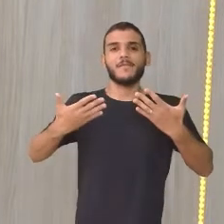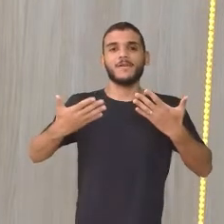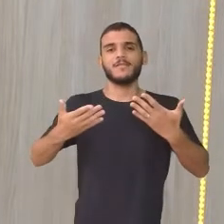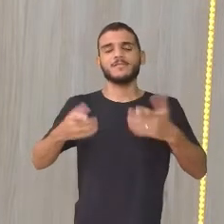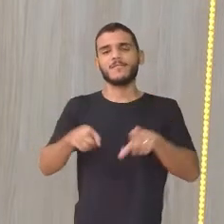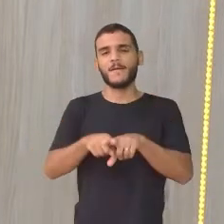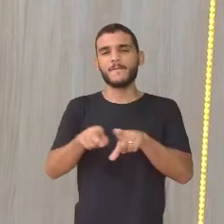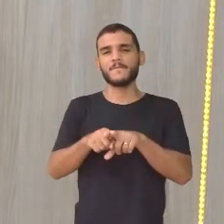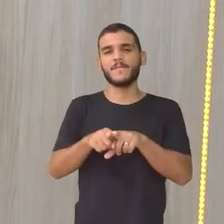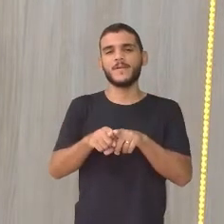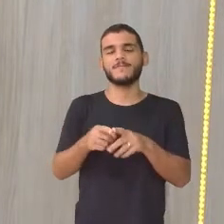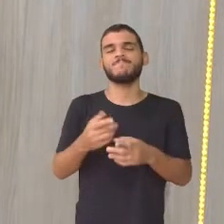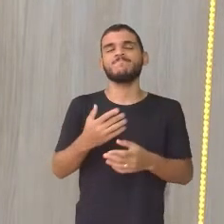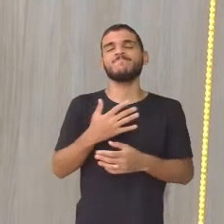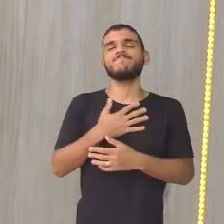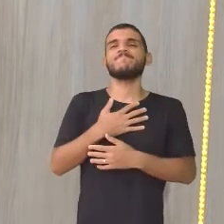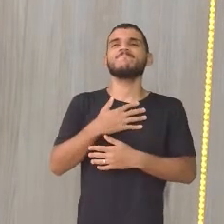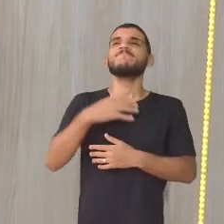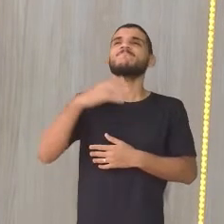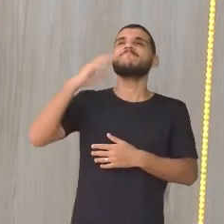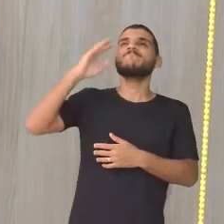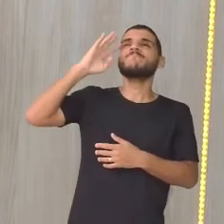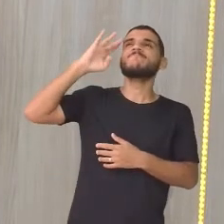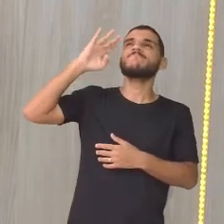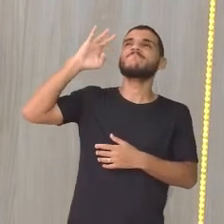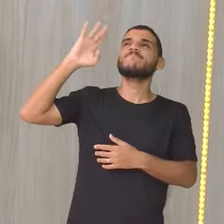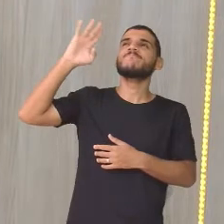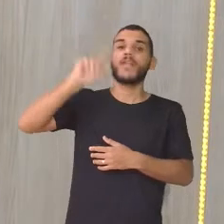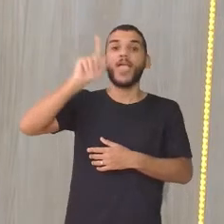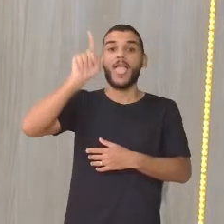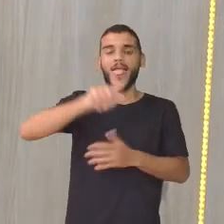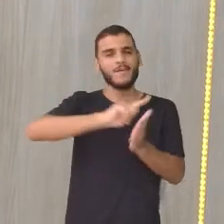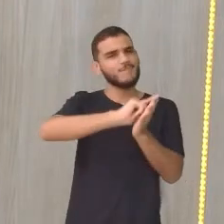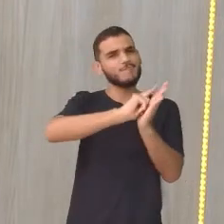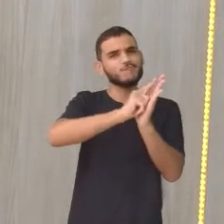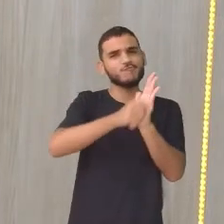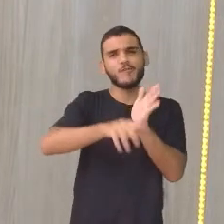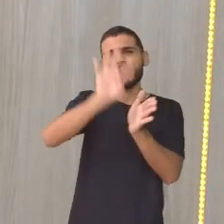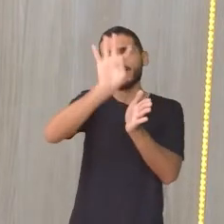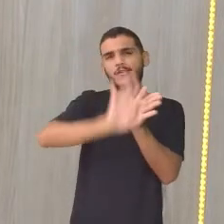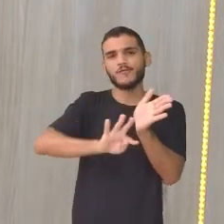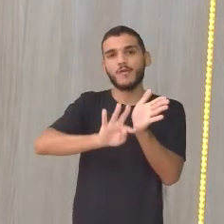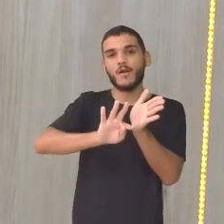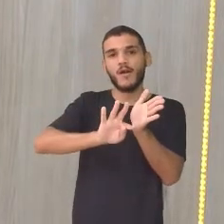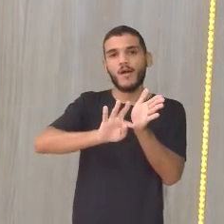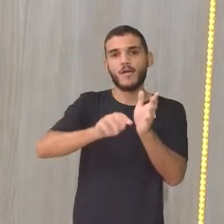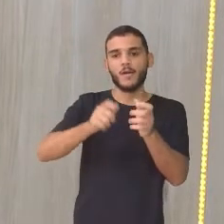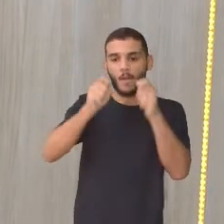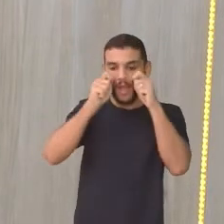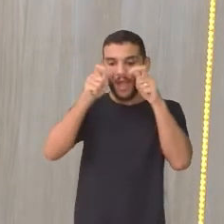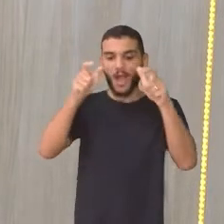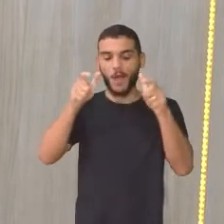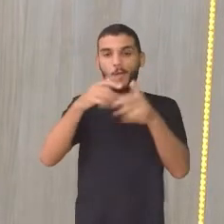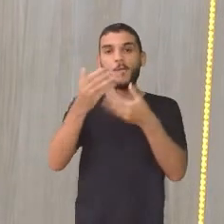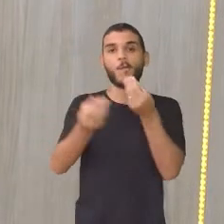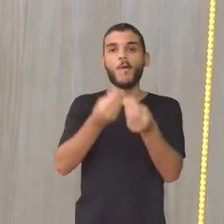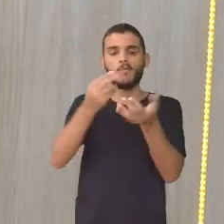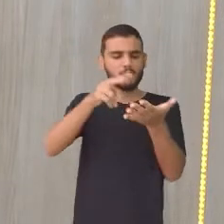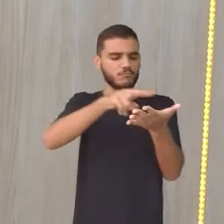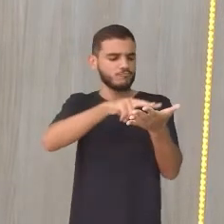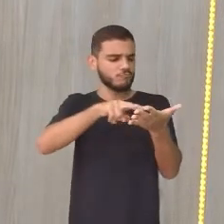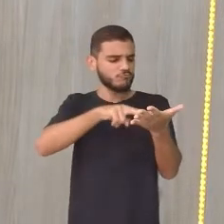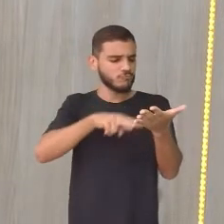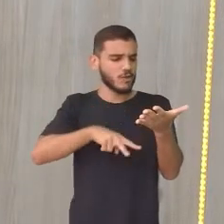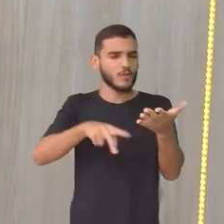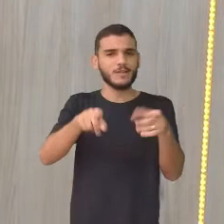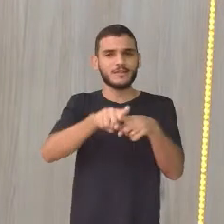gênero textual, não é, que nos desperta para a leitura e traz para a gente também um